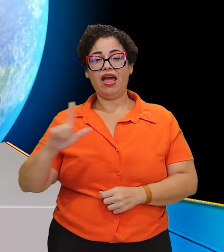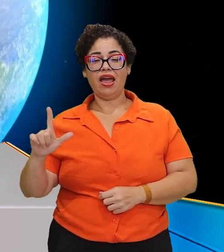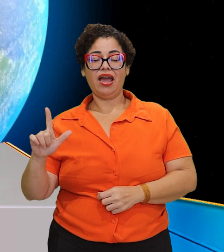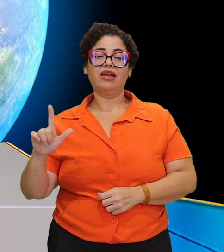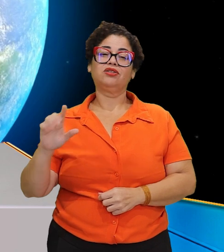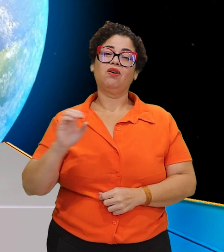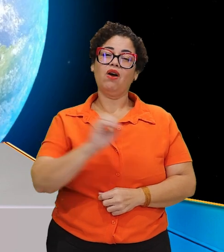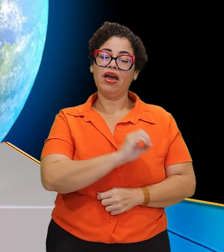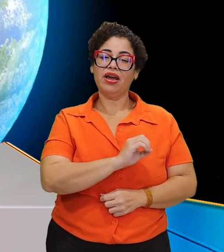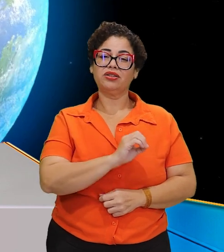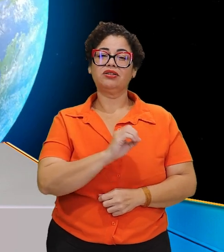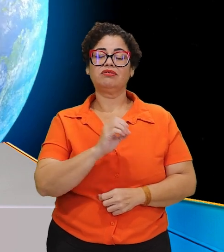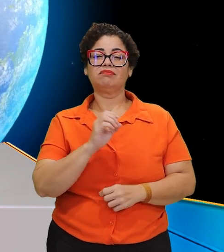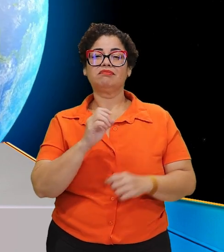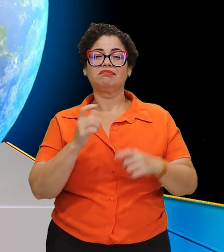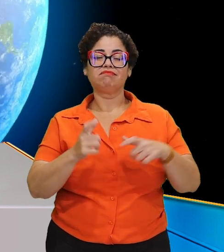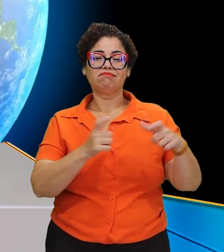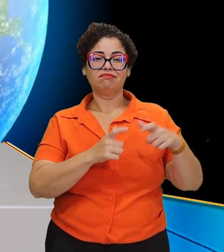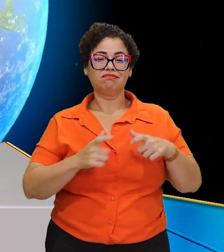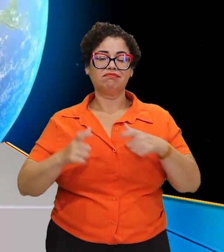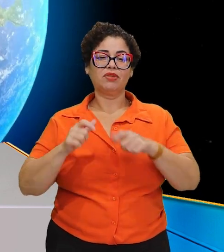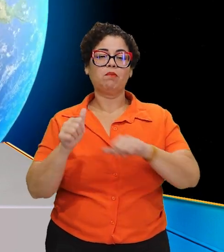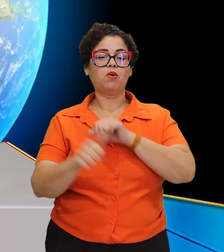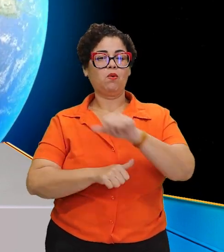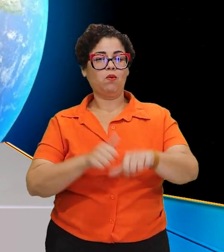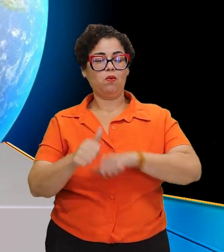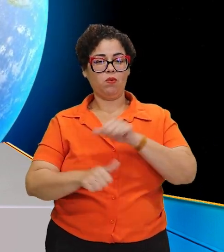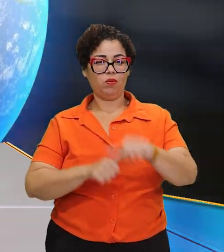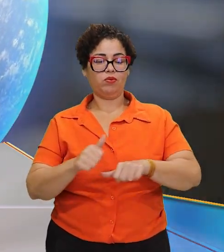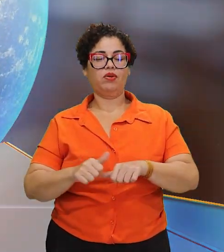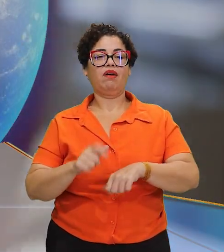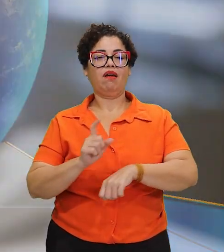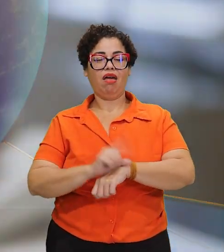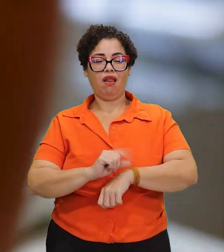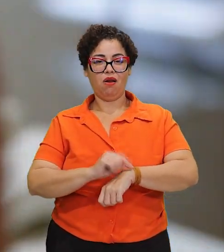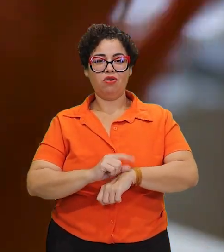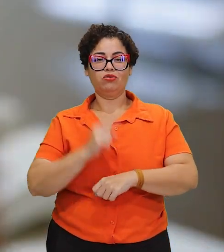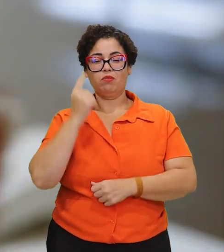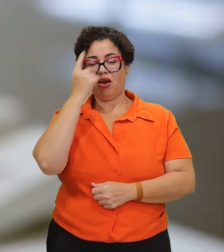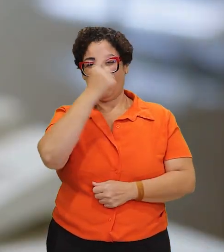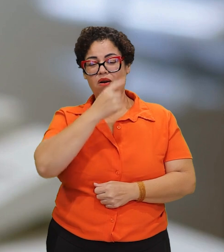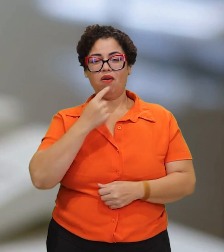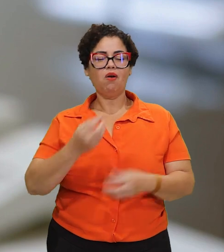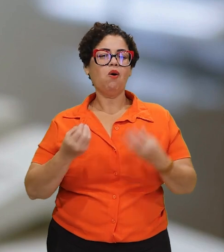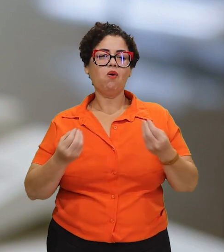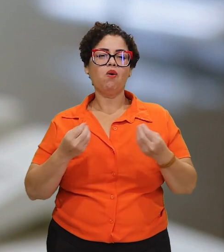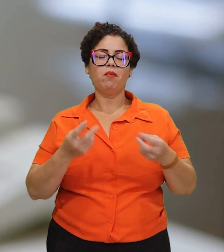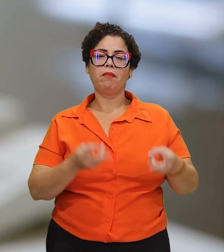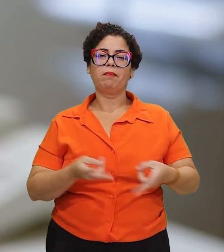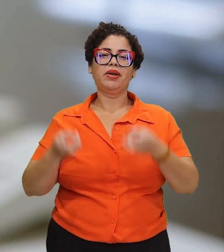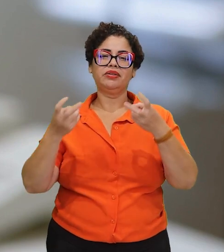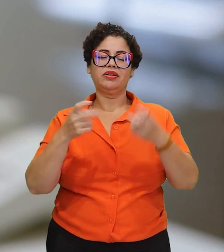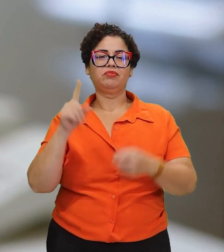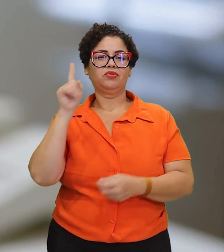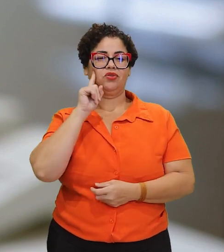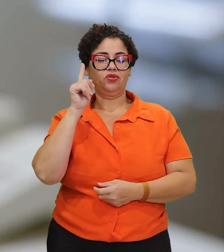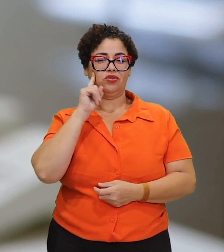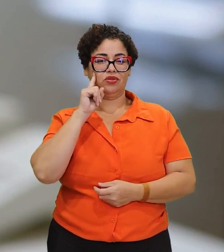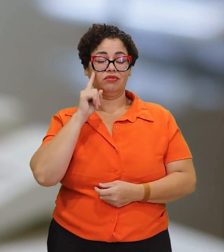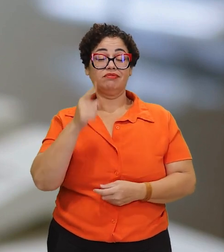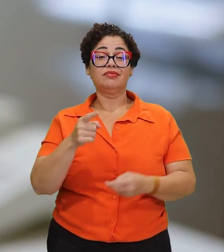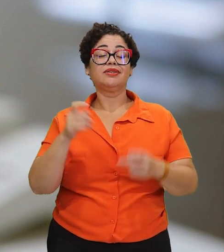ou a oeste, vai mudar o seu relógio em uma hora. Mas como isso impacta no nosso dia a dia?